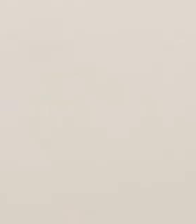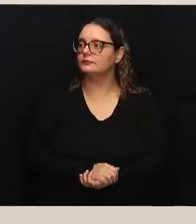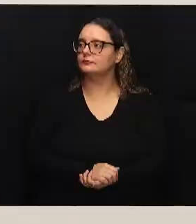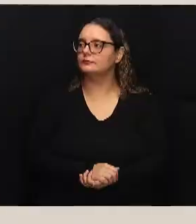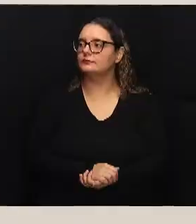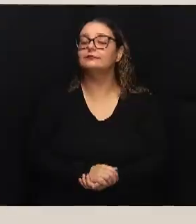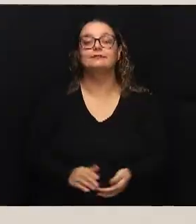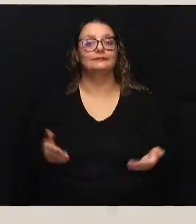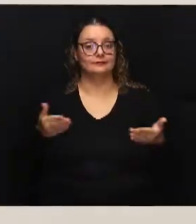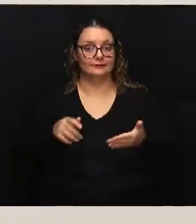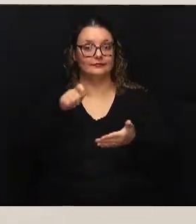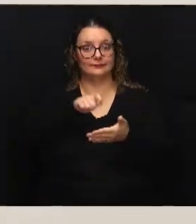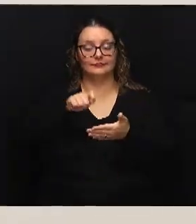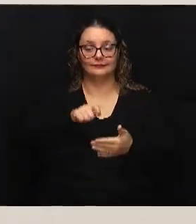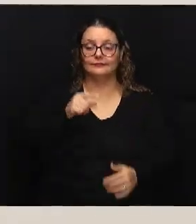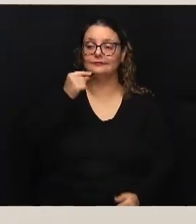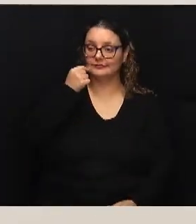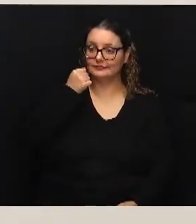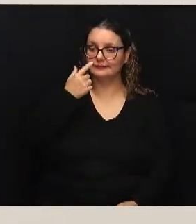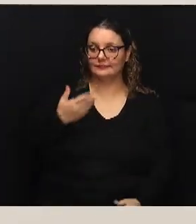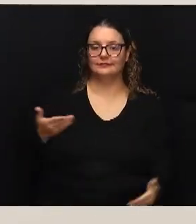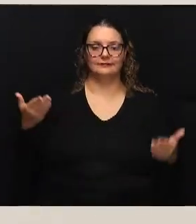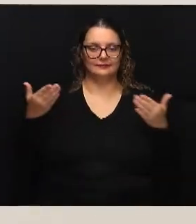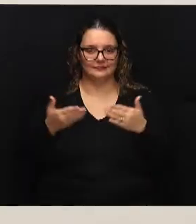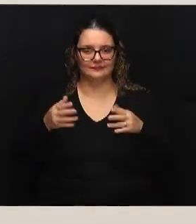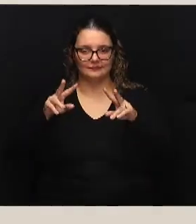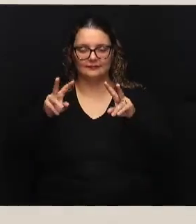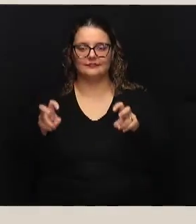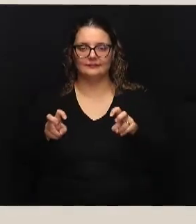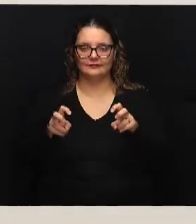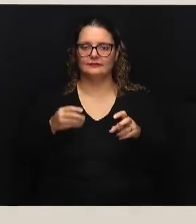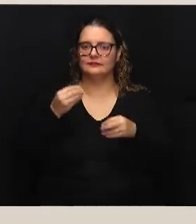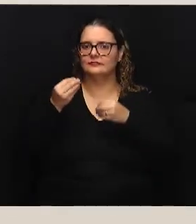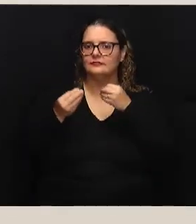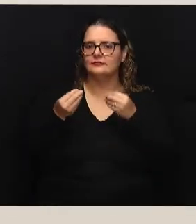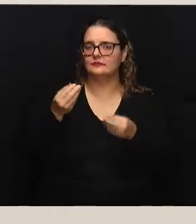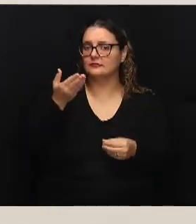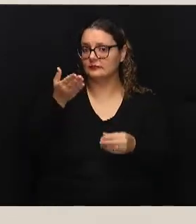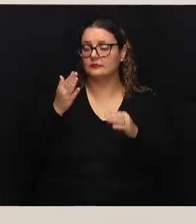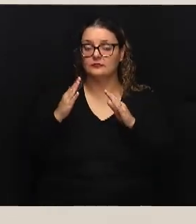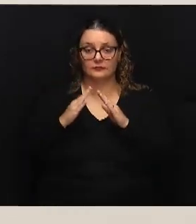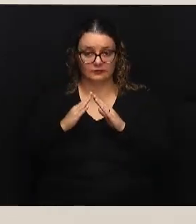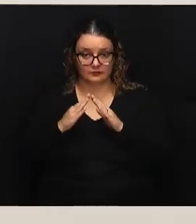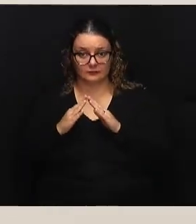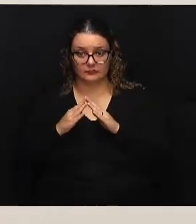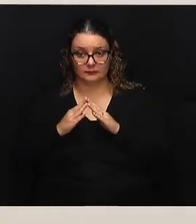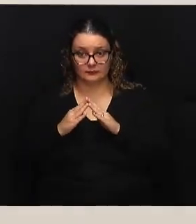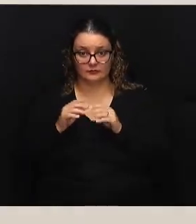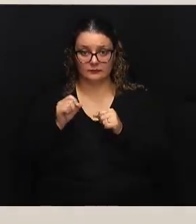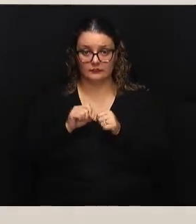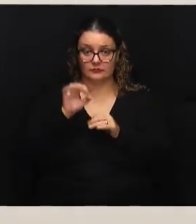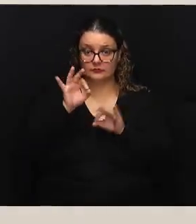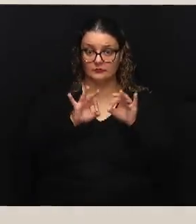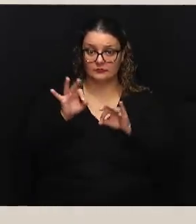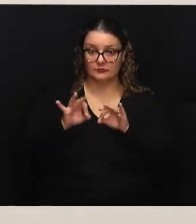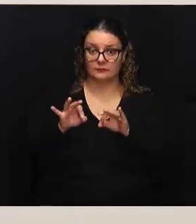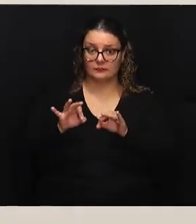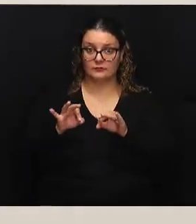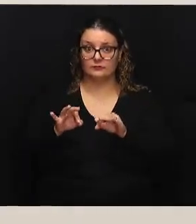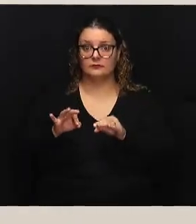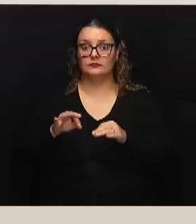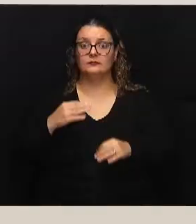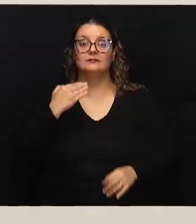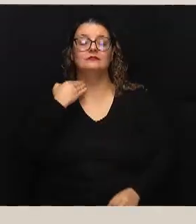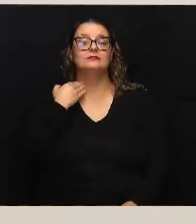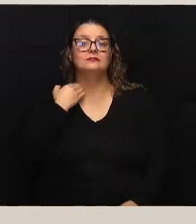Tá no ar mais um Na Ponta do Lápis e hoje o tema é sobre como que você tá em casa faz para organizar as suas contas